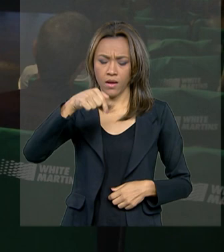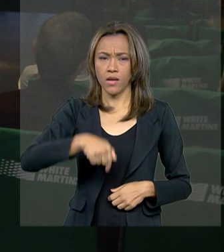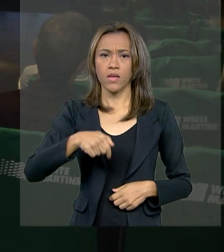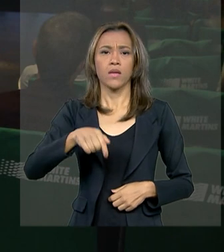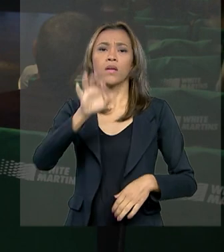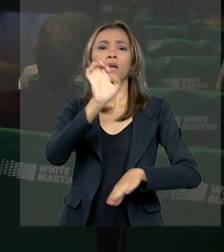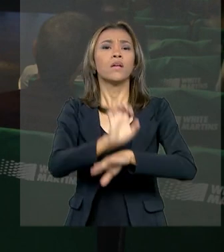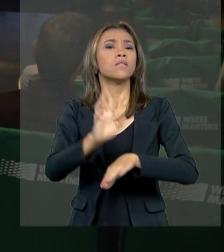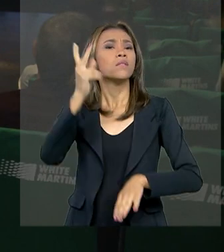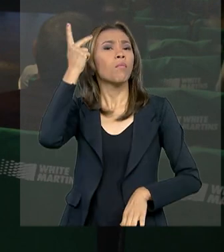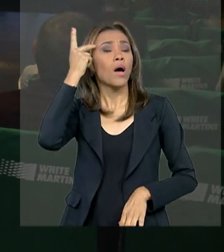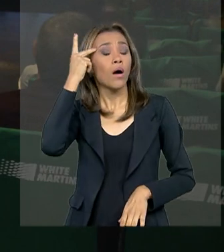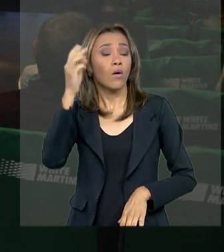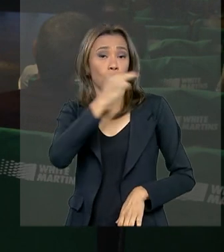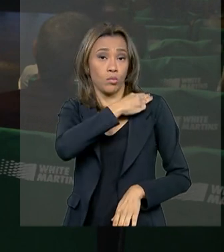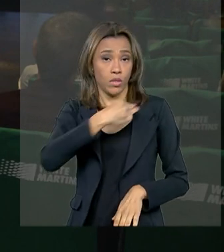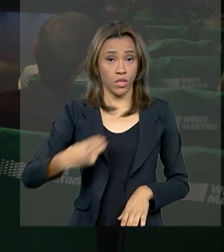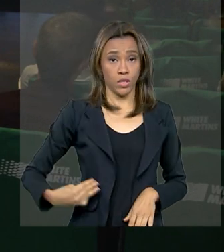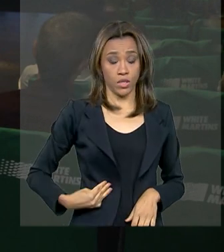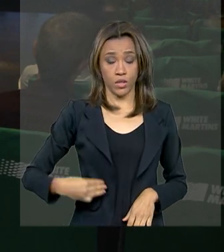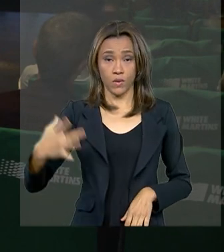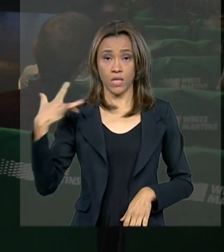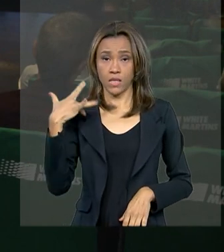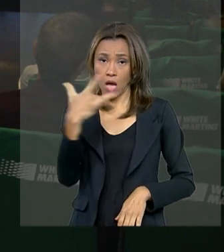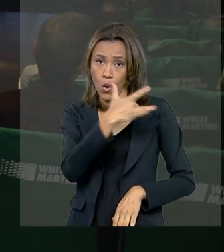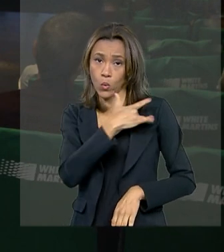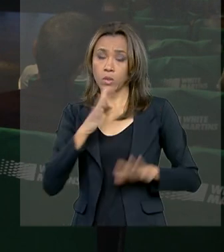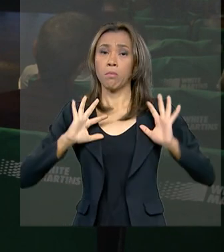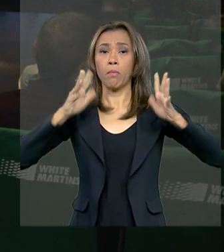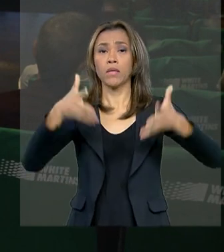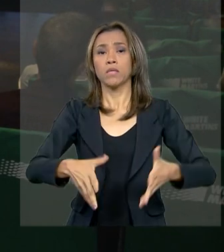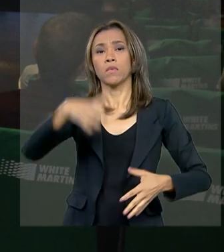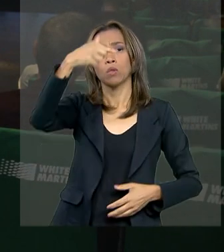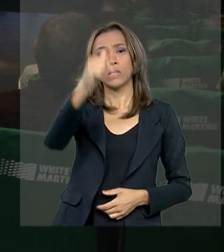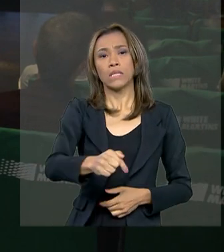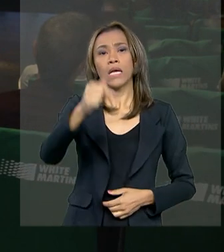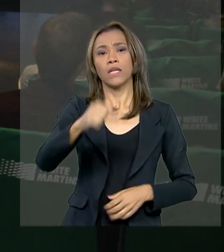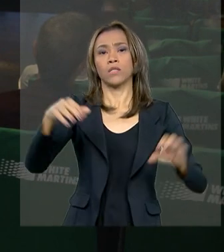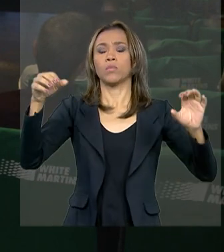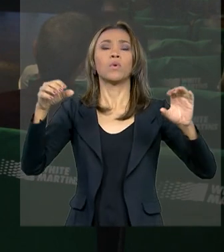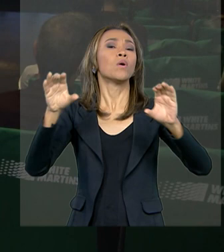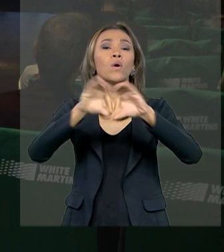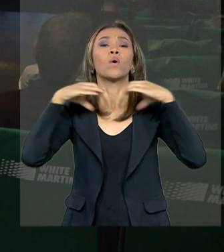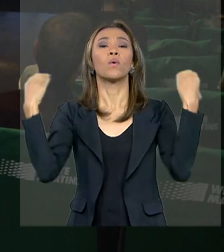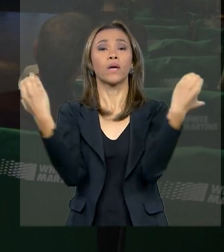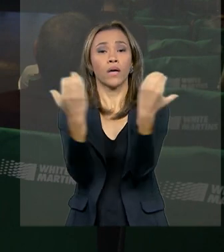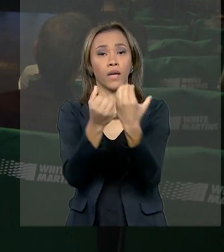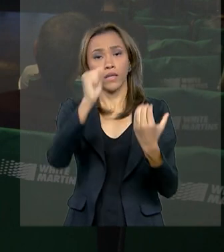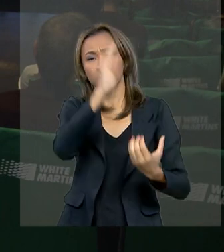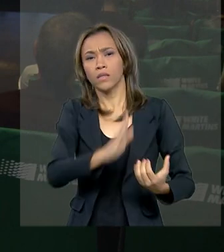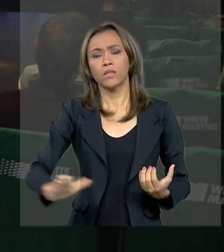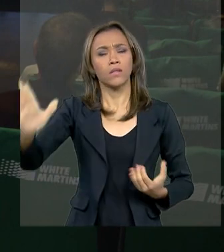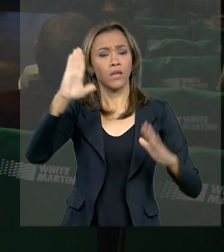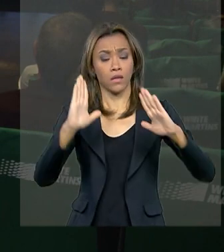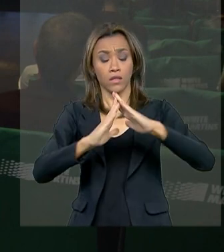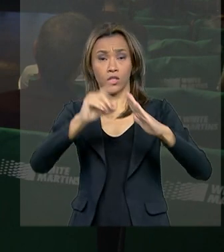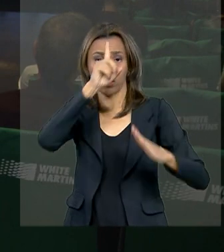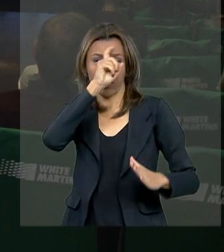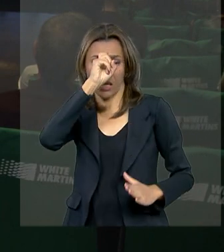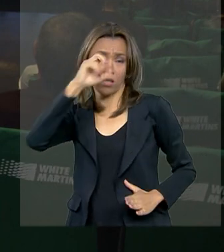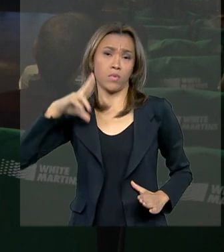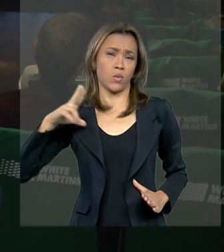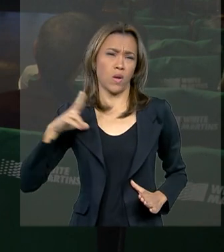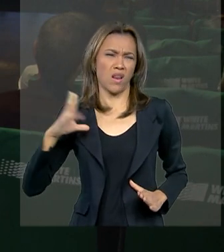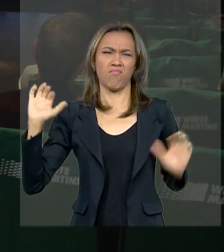ministro da Saúde participa do 7º Congresso Nacional de Hospitais Privados. O encontro reúne especialistas